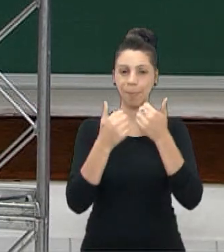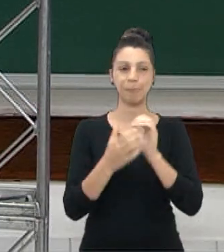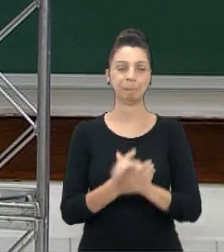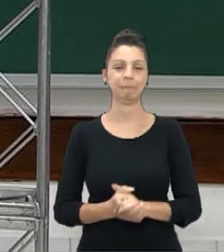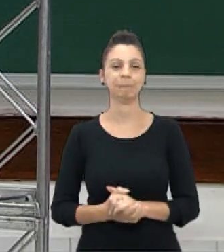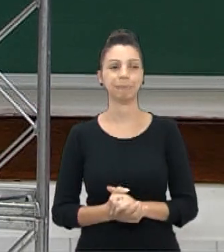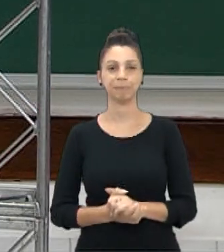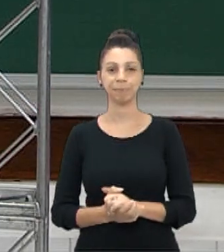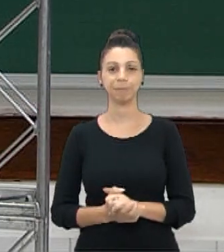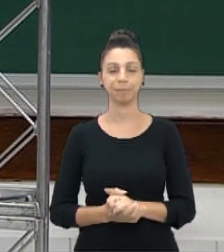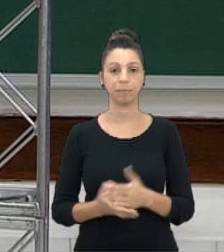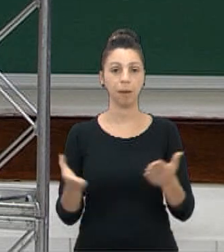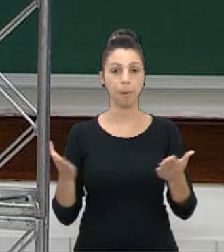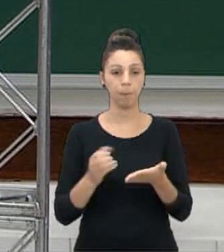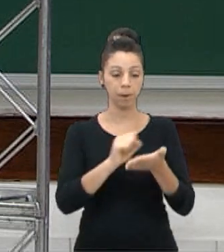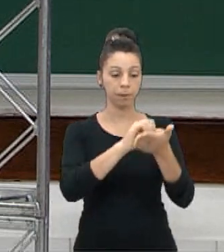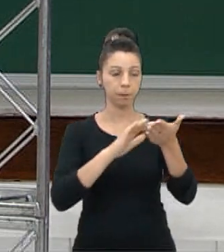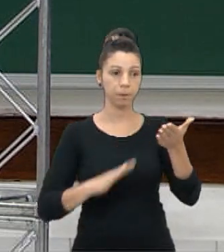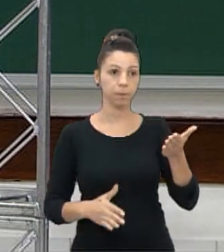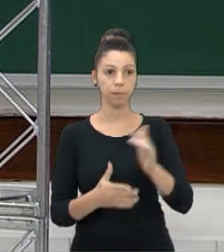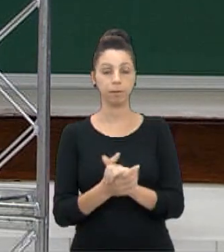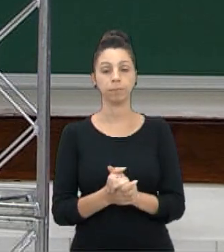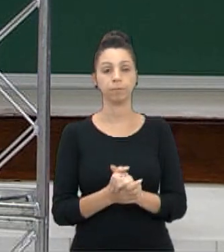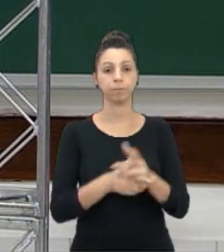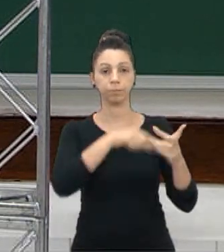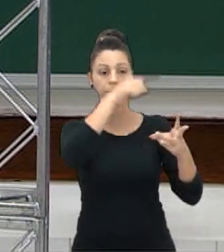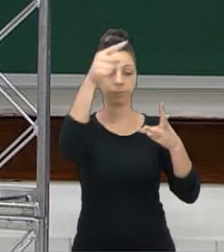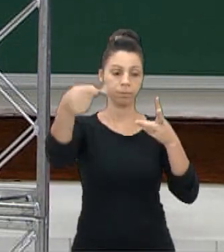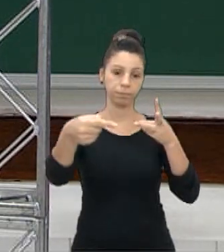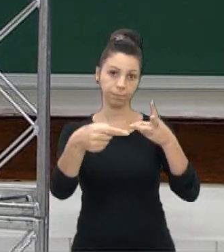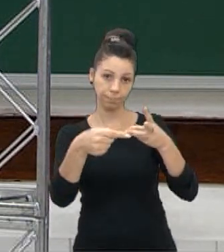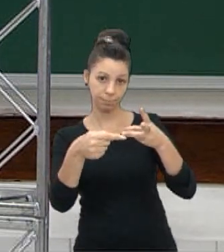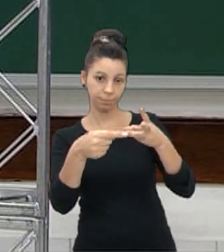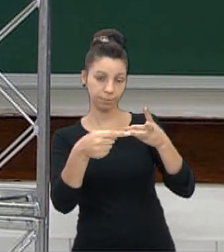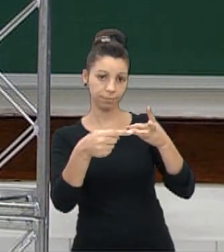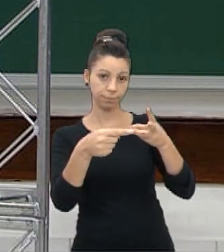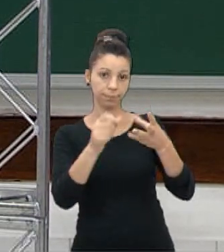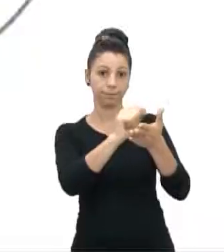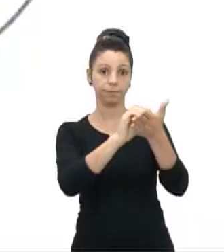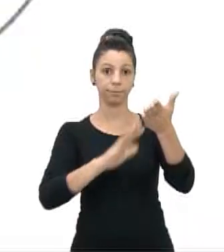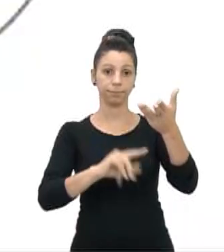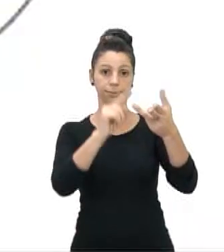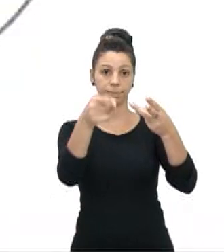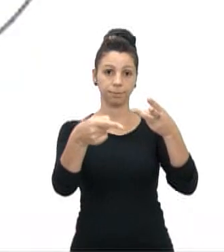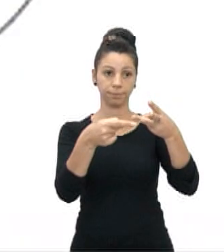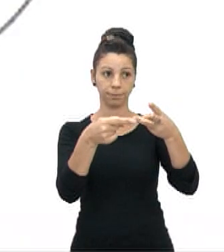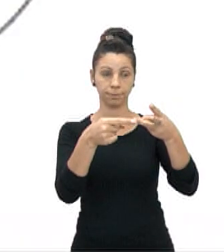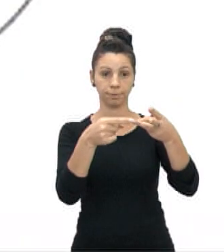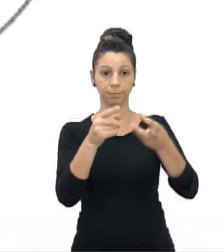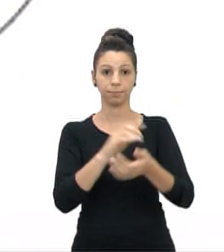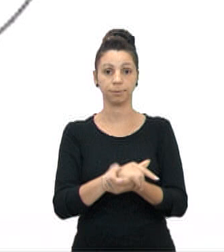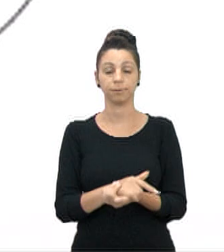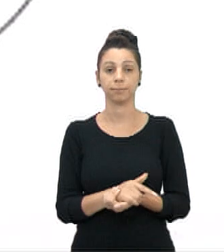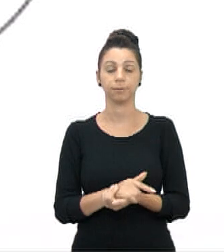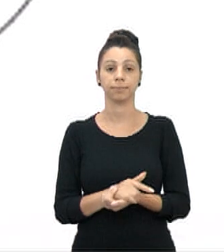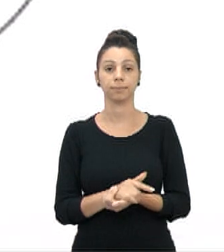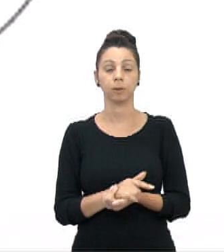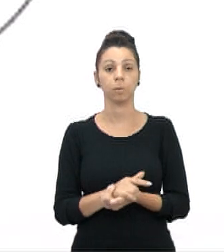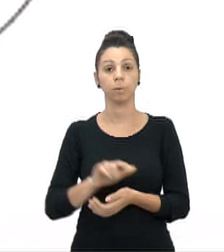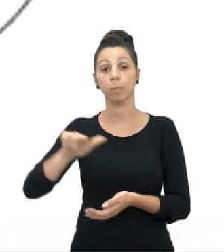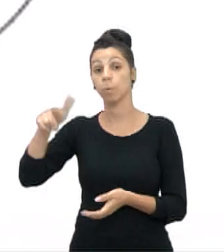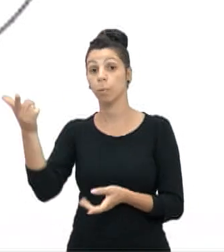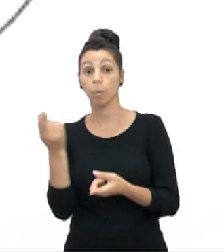Agora, observe o exercício de número 3. No exercício de número 3, nós temos um outro